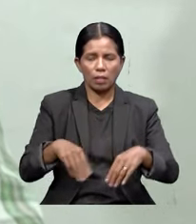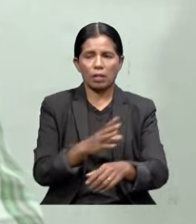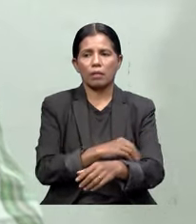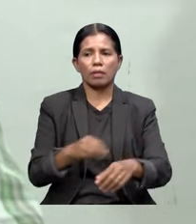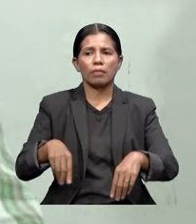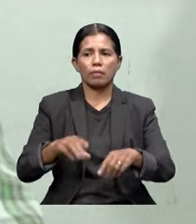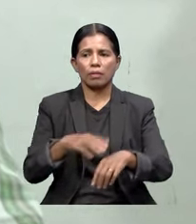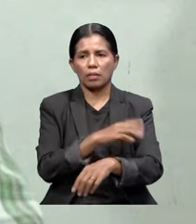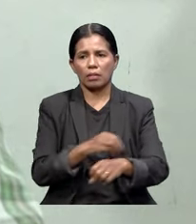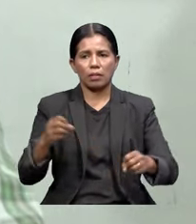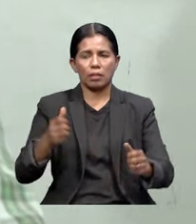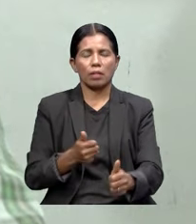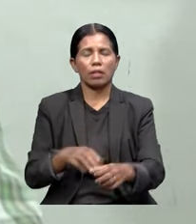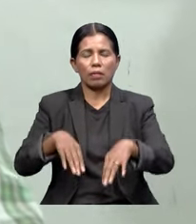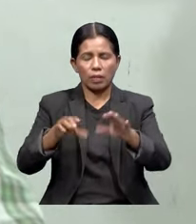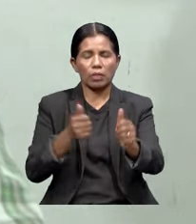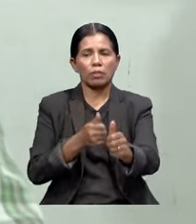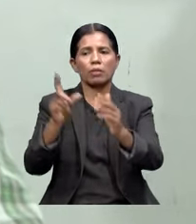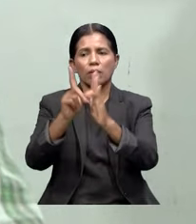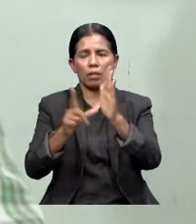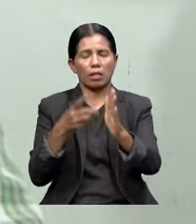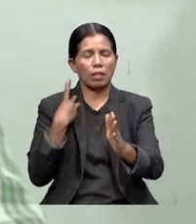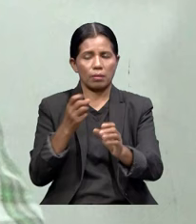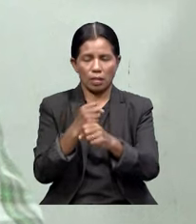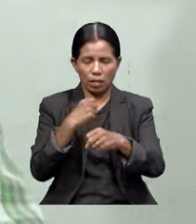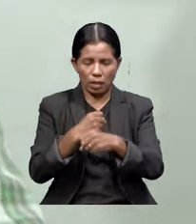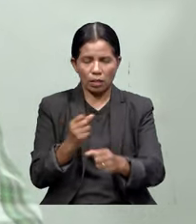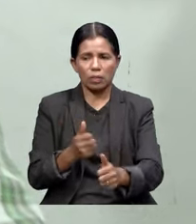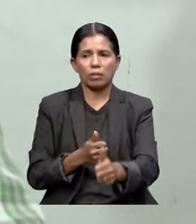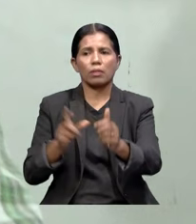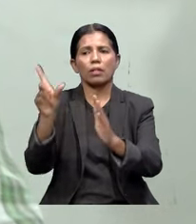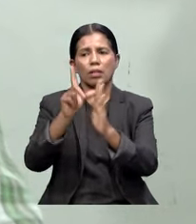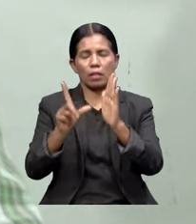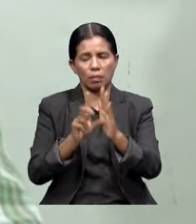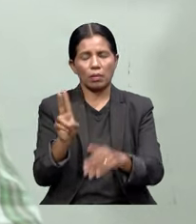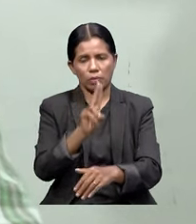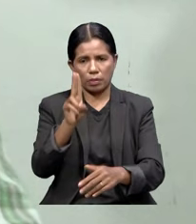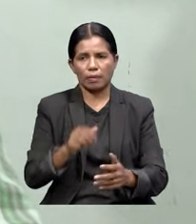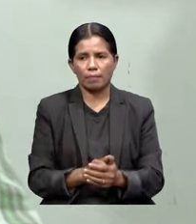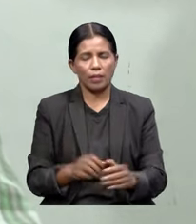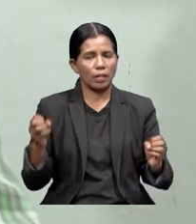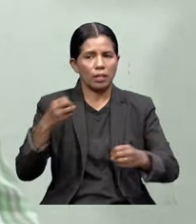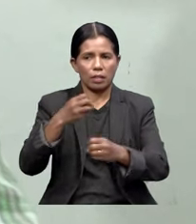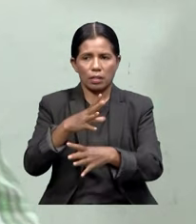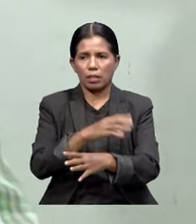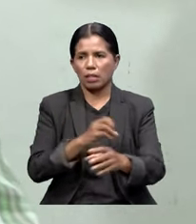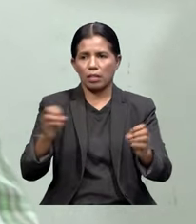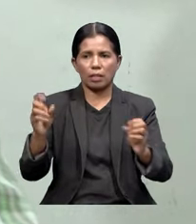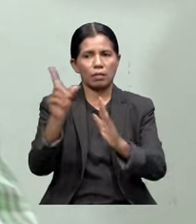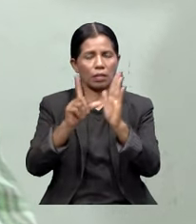dia tamani la tau tamani fan turle ya me escuta tam amilori le ma escuta se ni la tau ni la tau